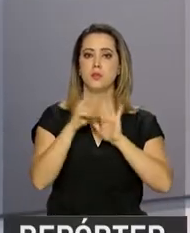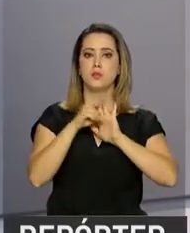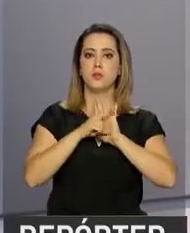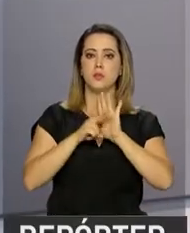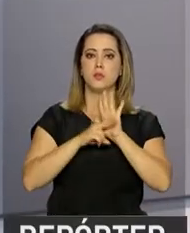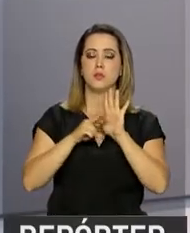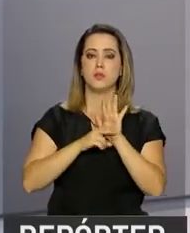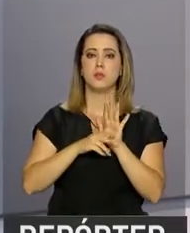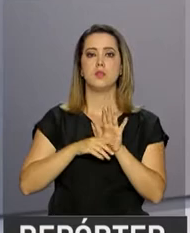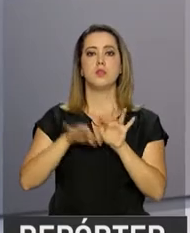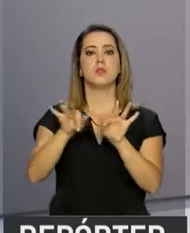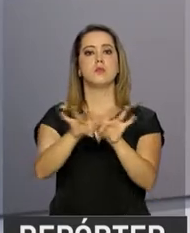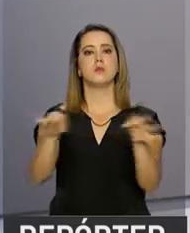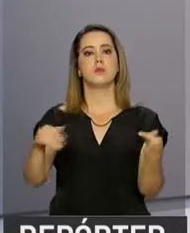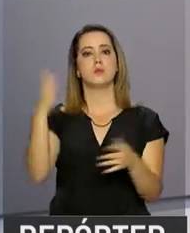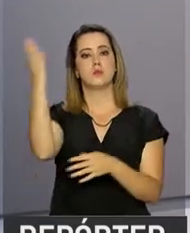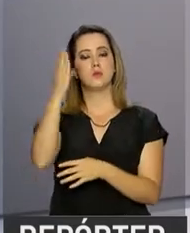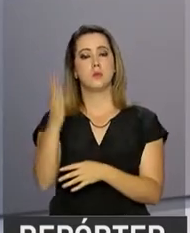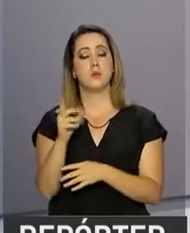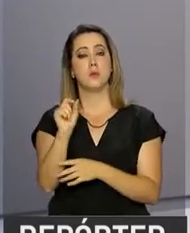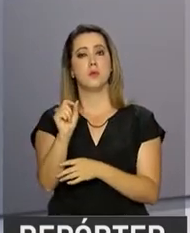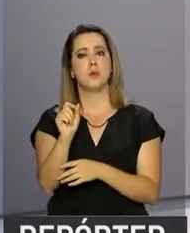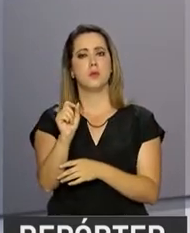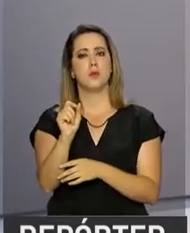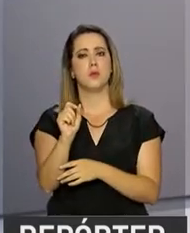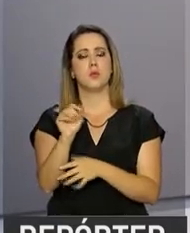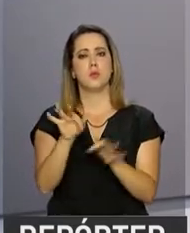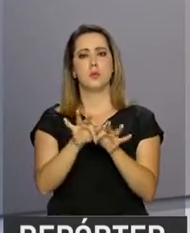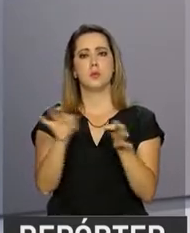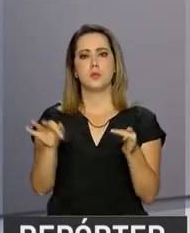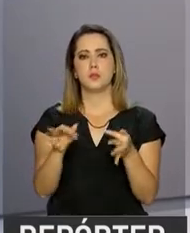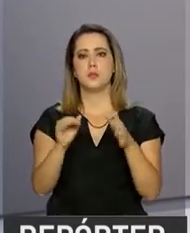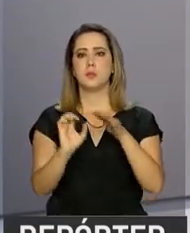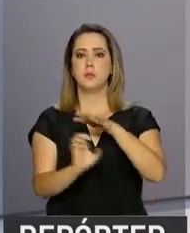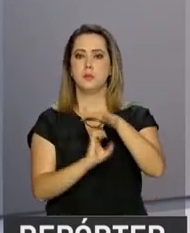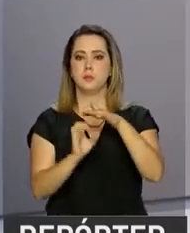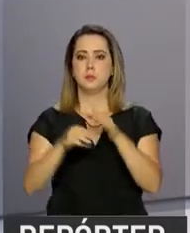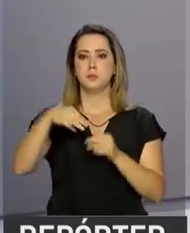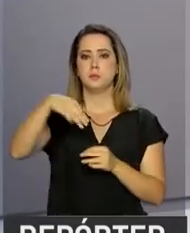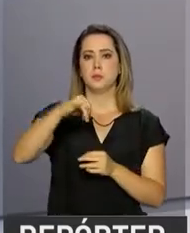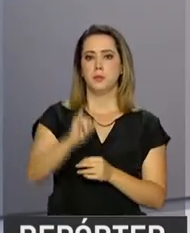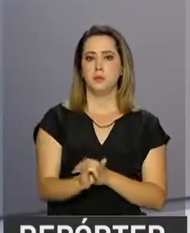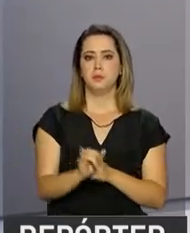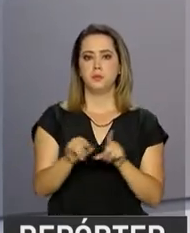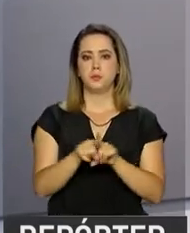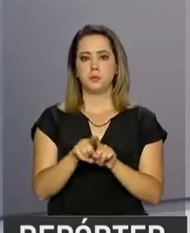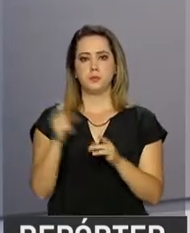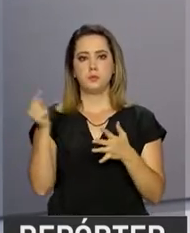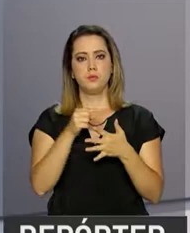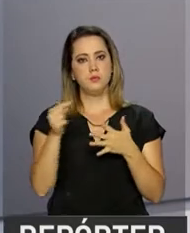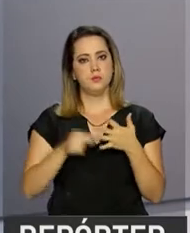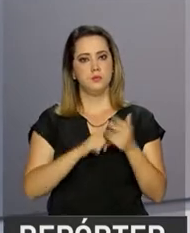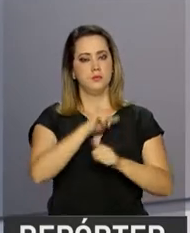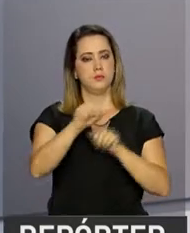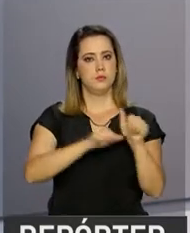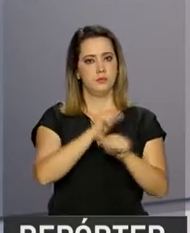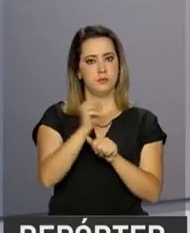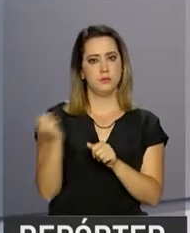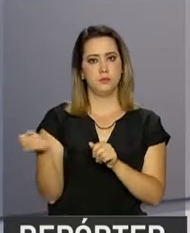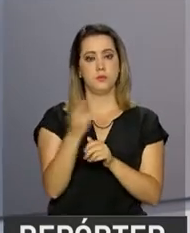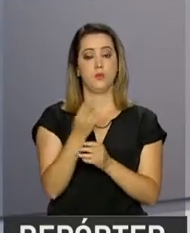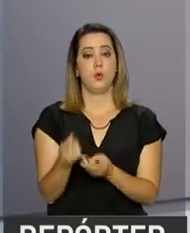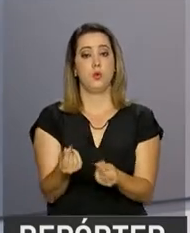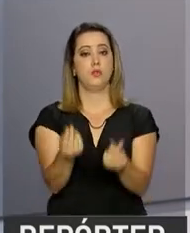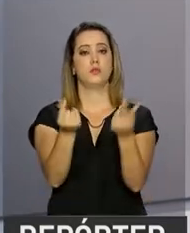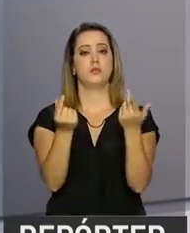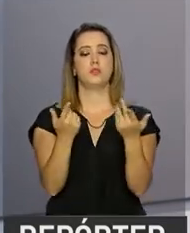novas normas sobre o Simples Social e o Microempreendedor Individual, o MEI. Entre as principais mudanças